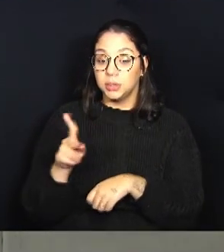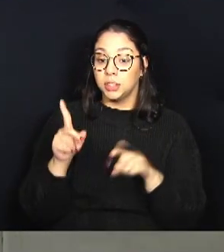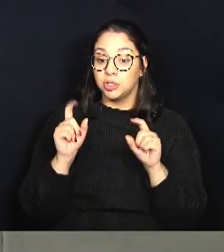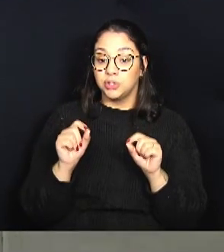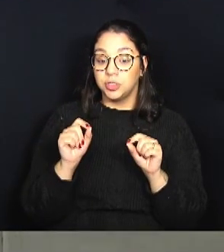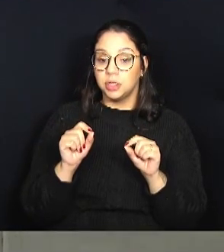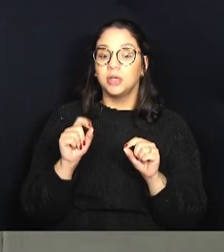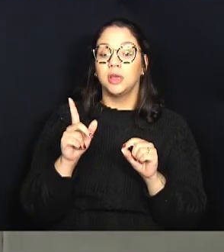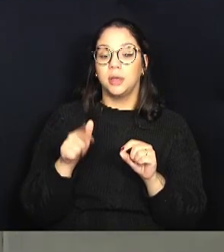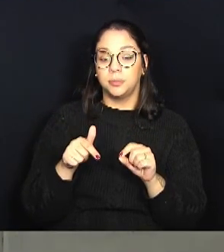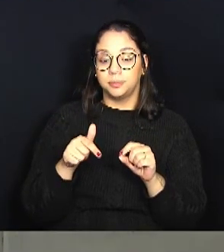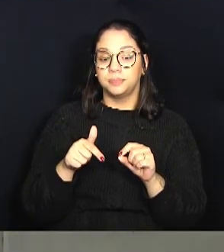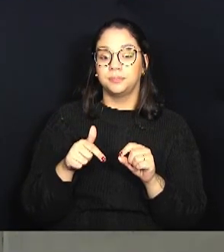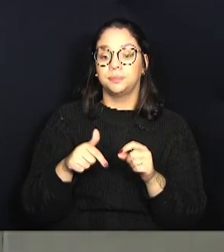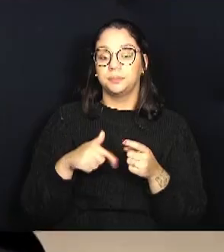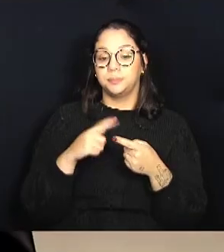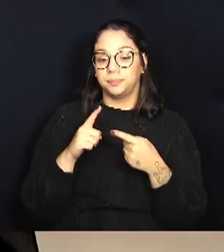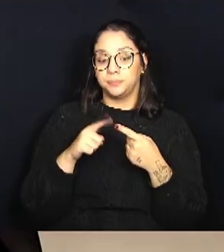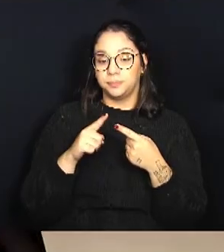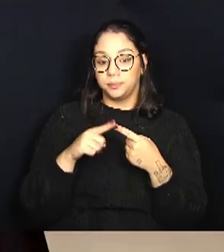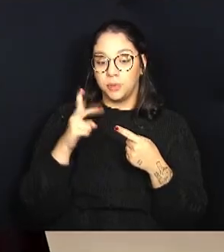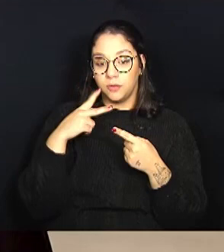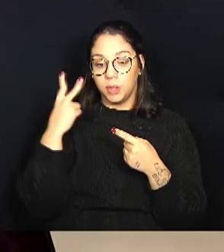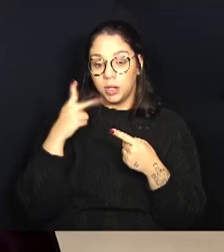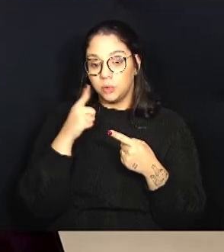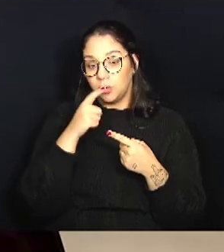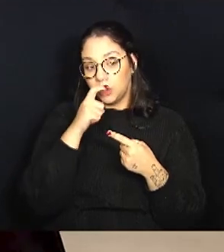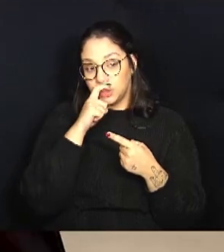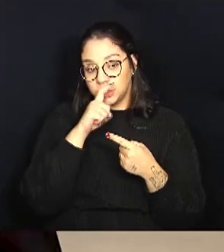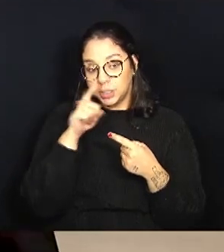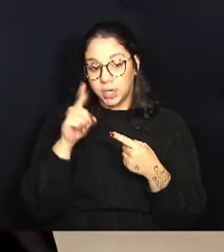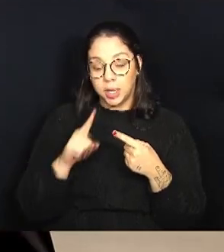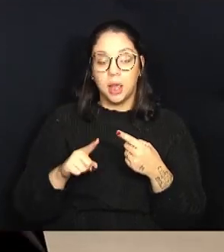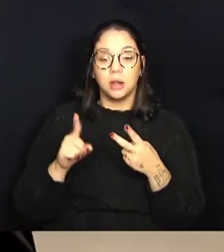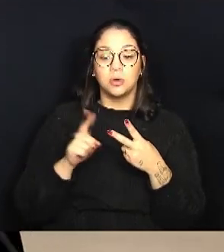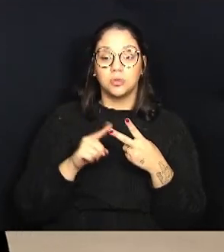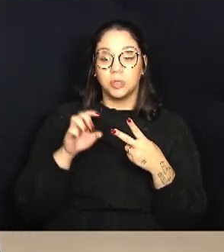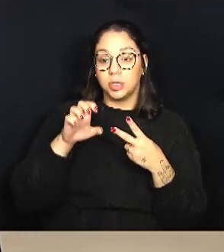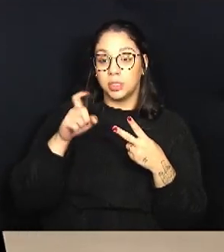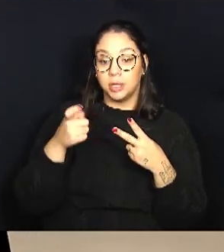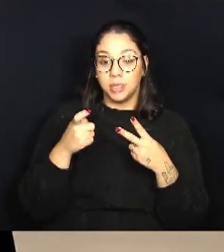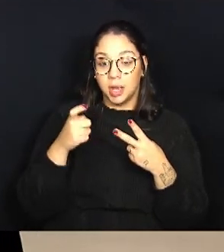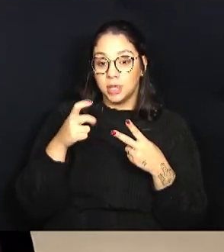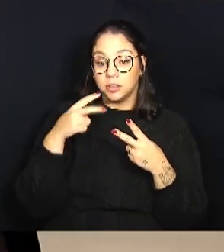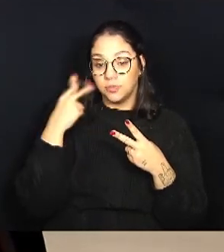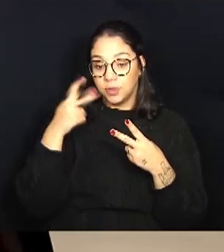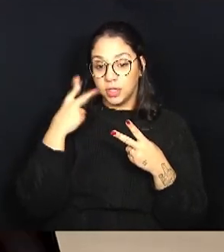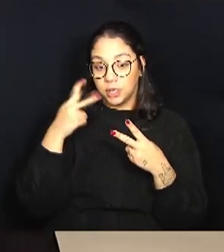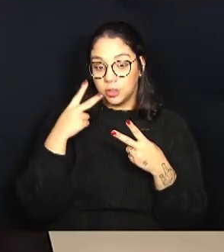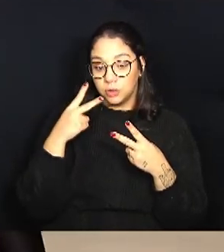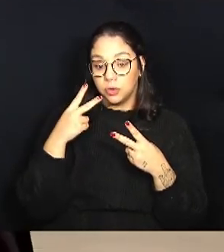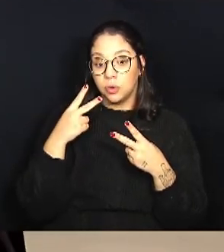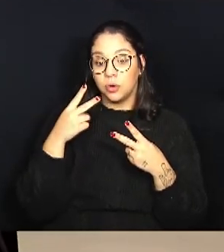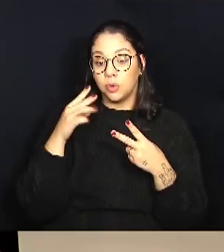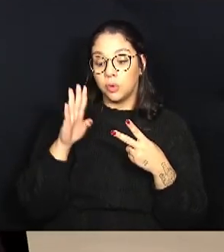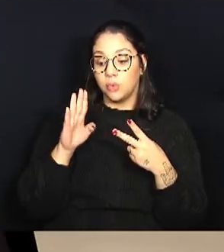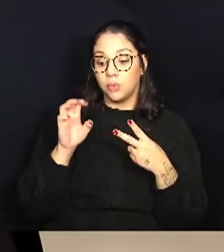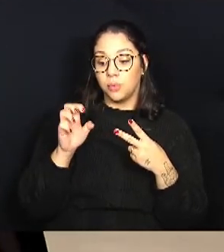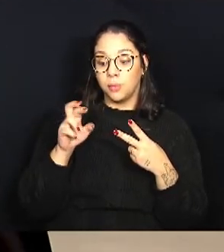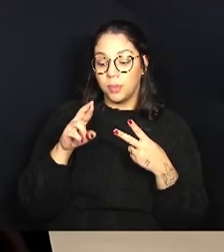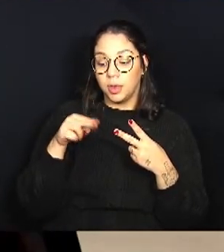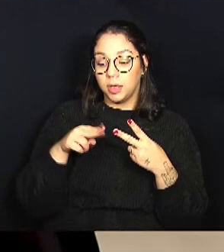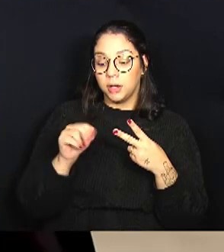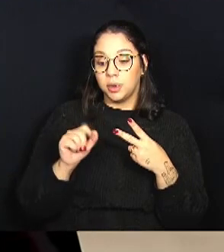ocupada, respectivamente, pelo vereador Zé Carlos e pelo ex-vereador Marcos Bernardelli. Zé Carlos comentou